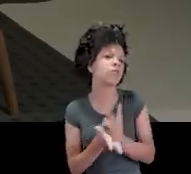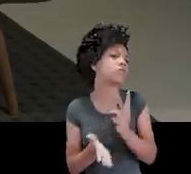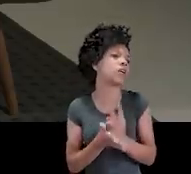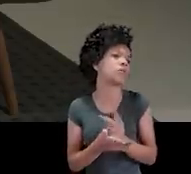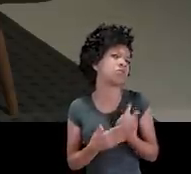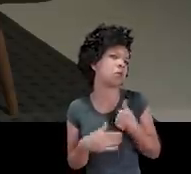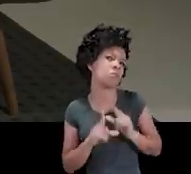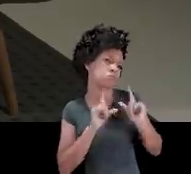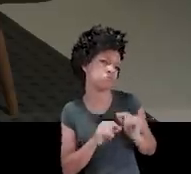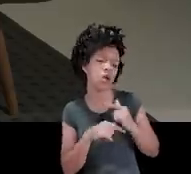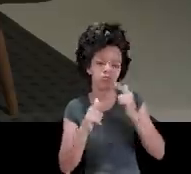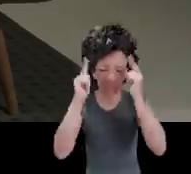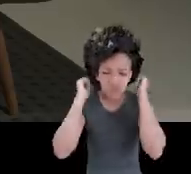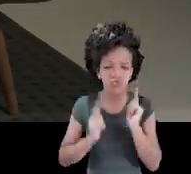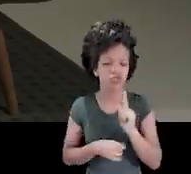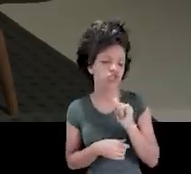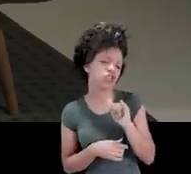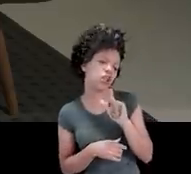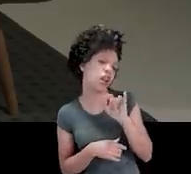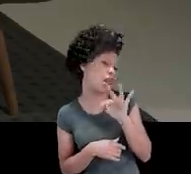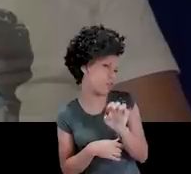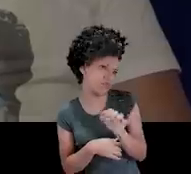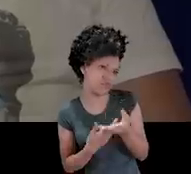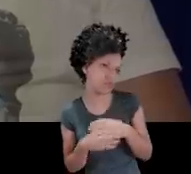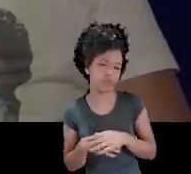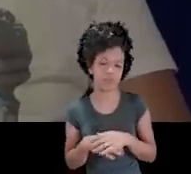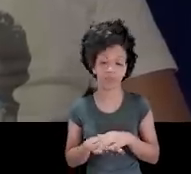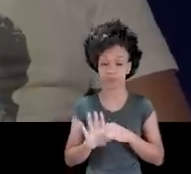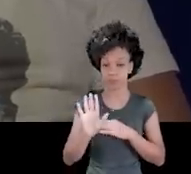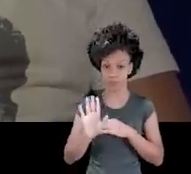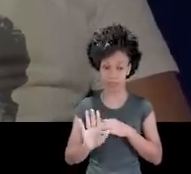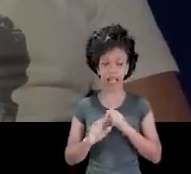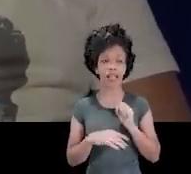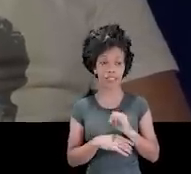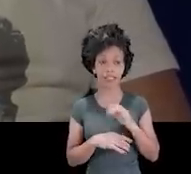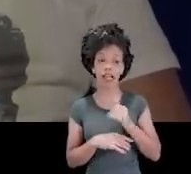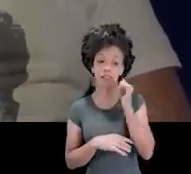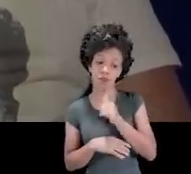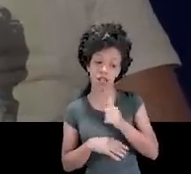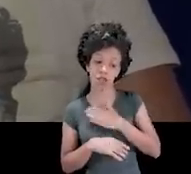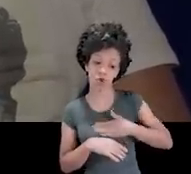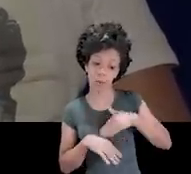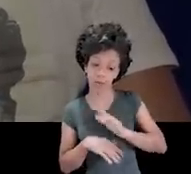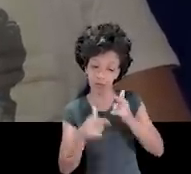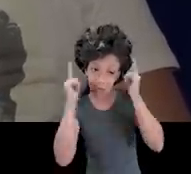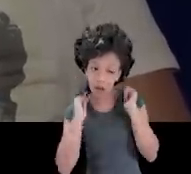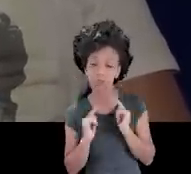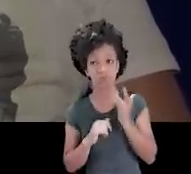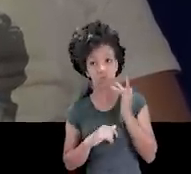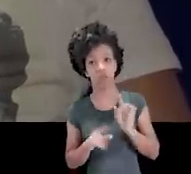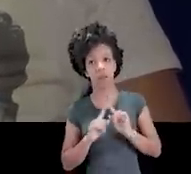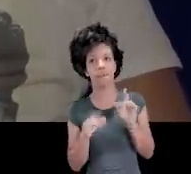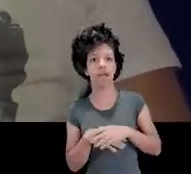foi diminuindo, aí passei pra Gillette e tudo. Então, assim... Eu... Agora, se é dos carecas que elas gostam mais, eu não sei. Eu posso dizer